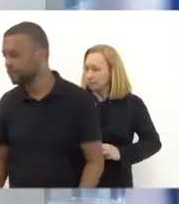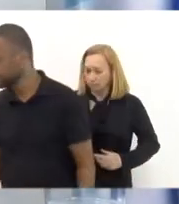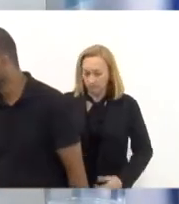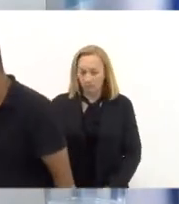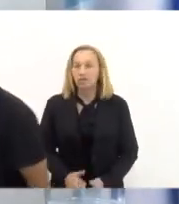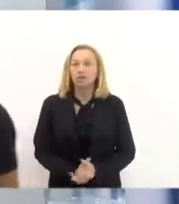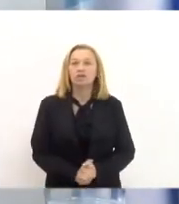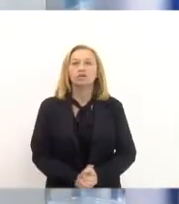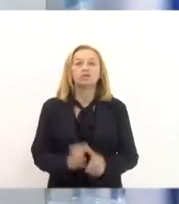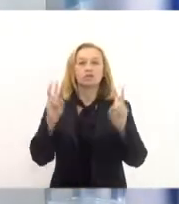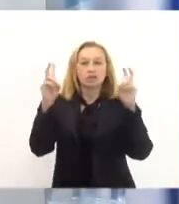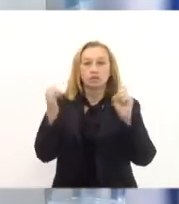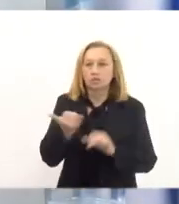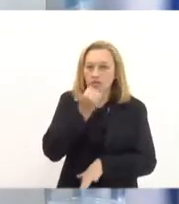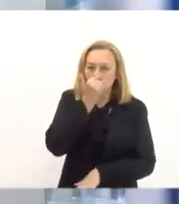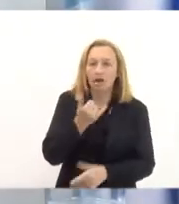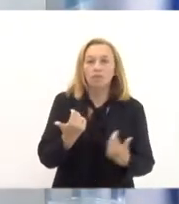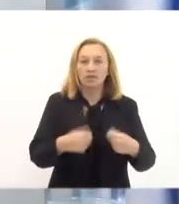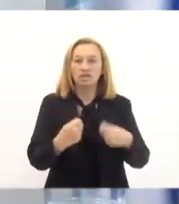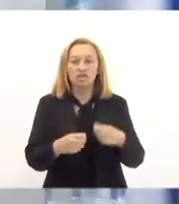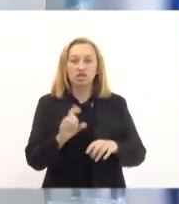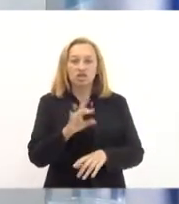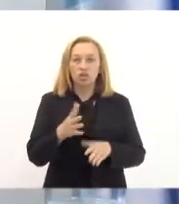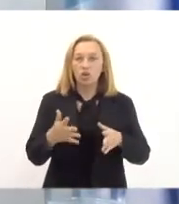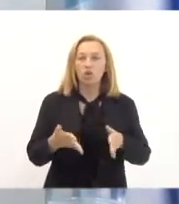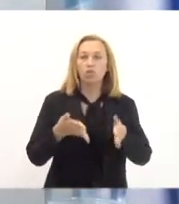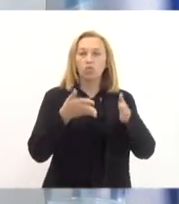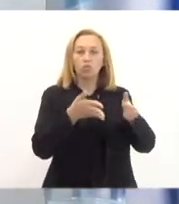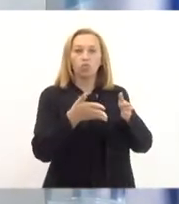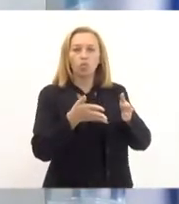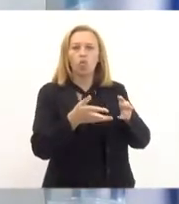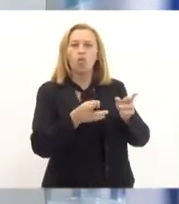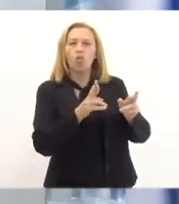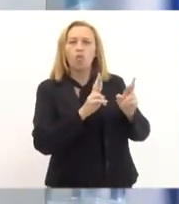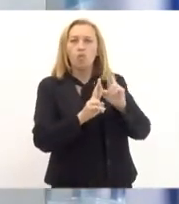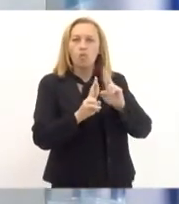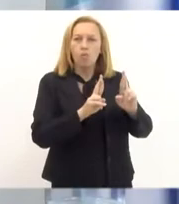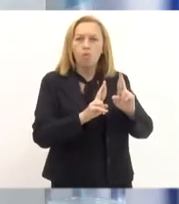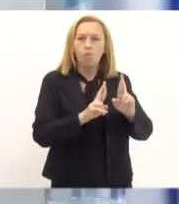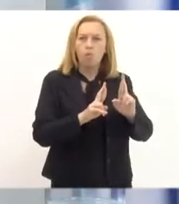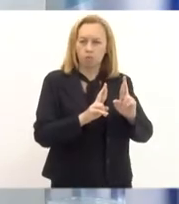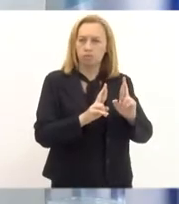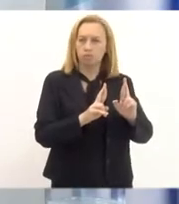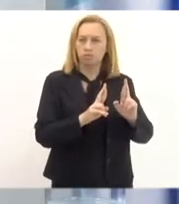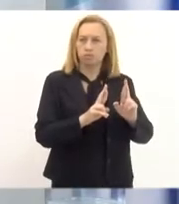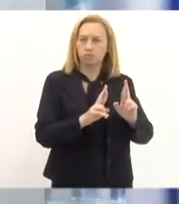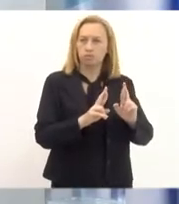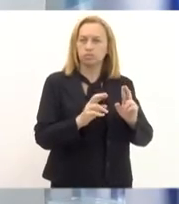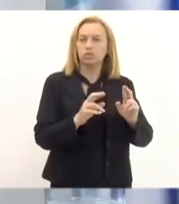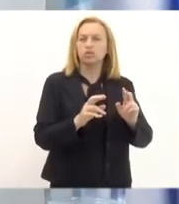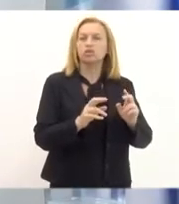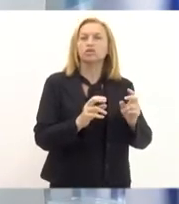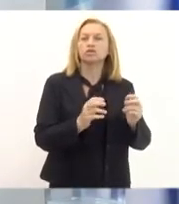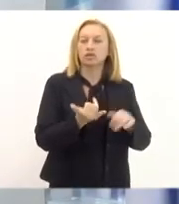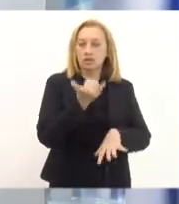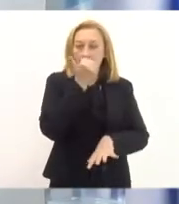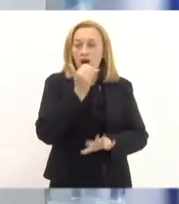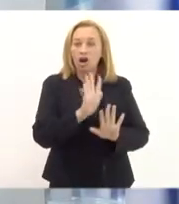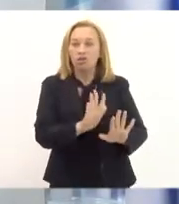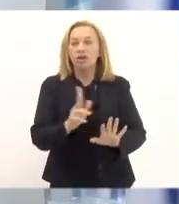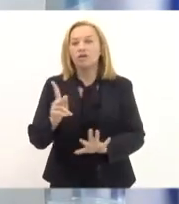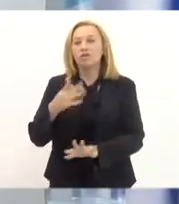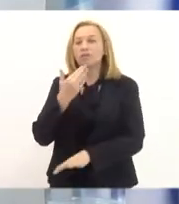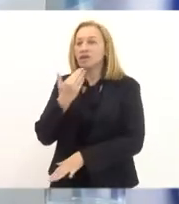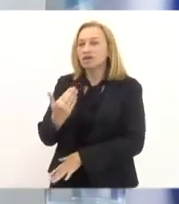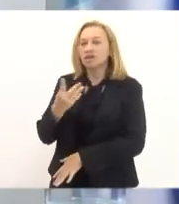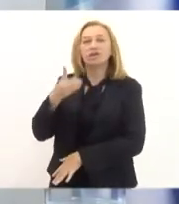questão dos acidentes que tem que ser uma sessão as coisas só para conhecer questões acidentes nas estações que não são poucos homens vou passar a palavra aqui para